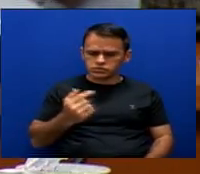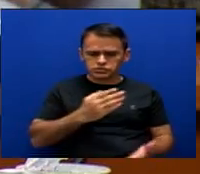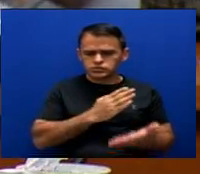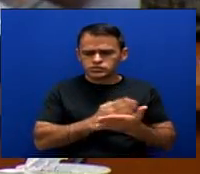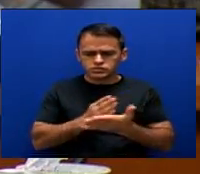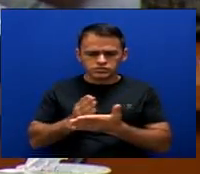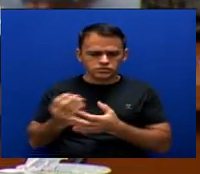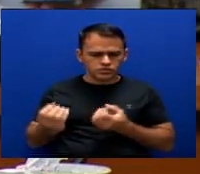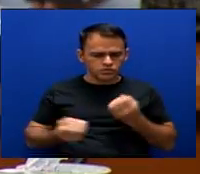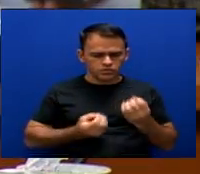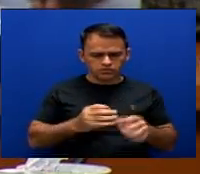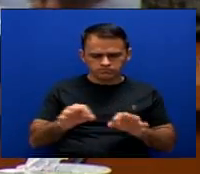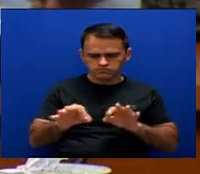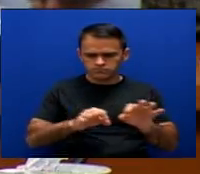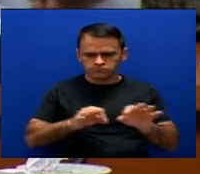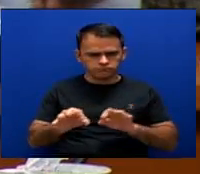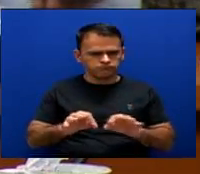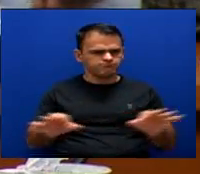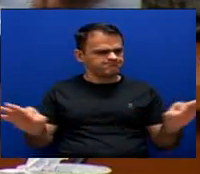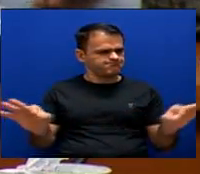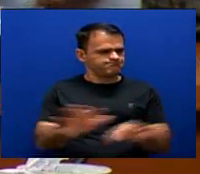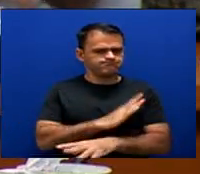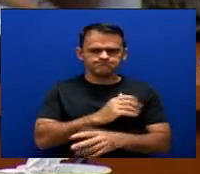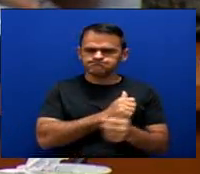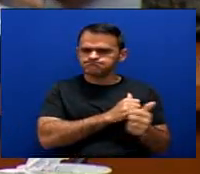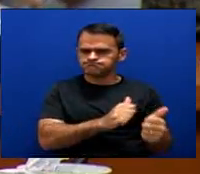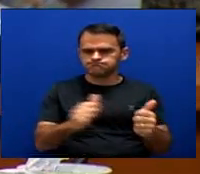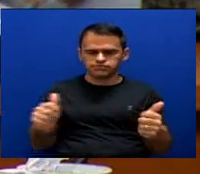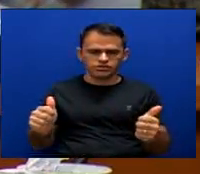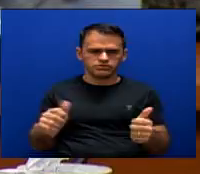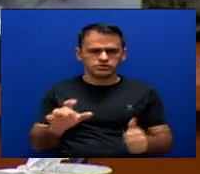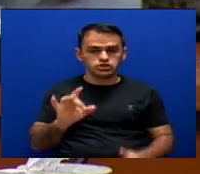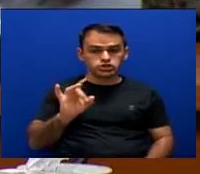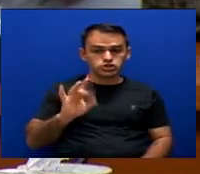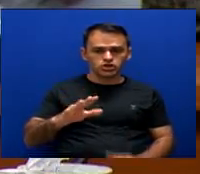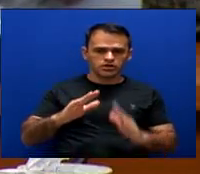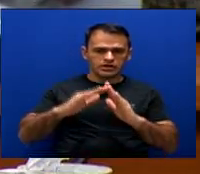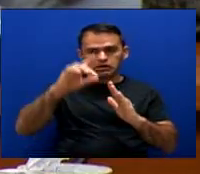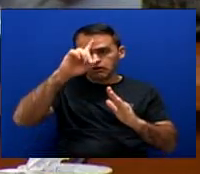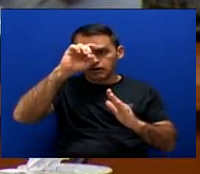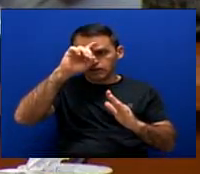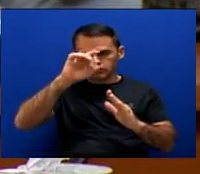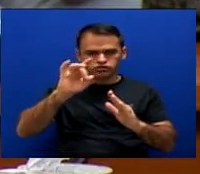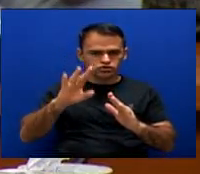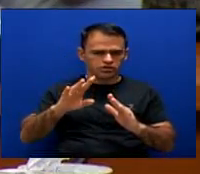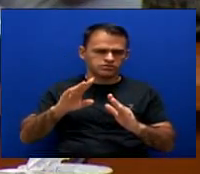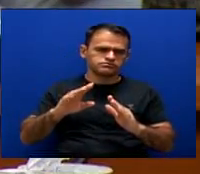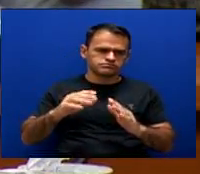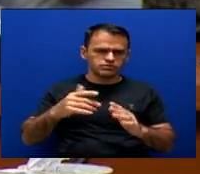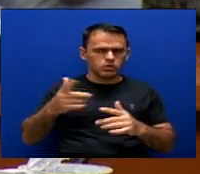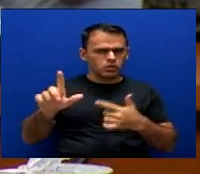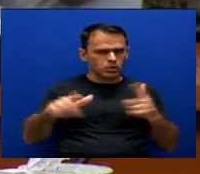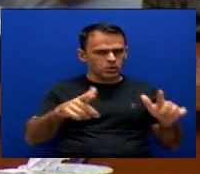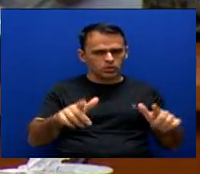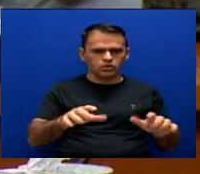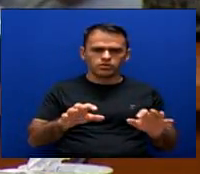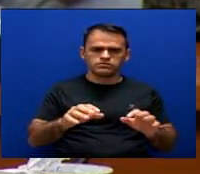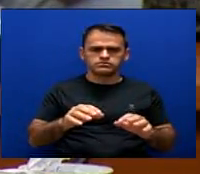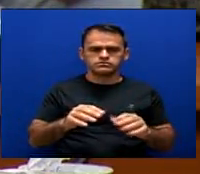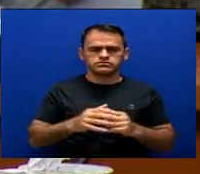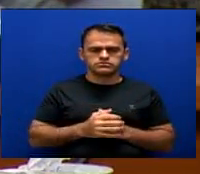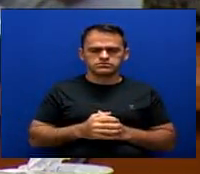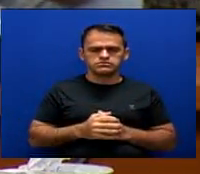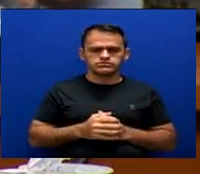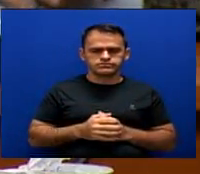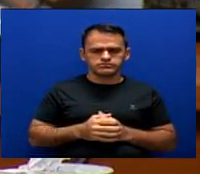finalmente poder pensar uma rede mais completa aí a gente pensa na questão do hospital psiquiátrico né eu acho que a gente tem que começar a pensar nessa rede como potenciar a